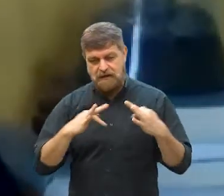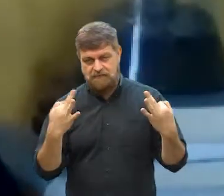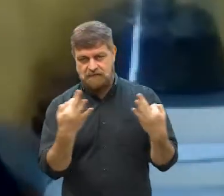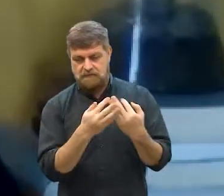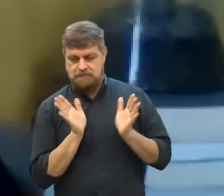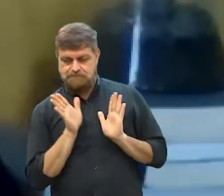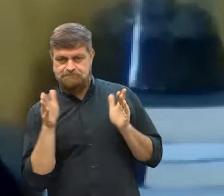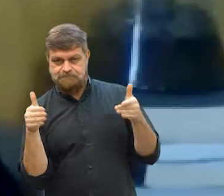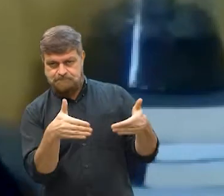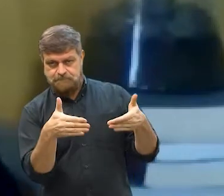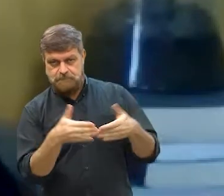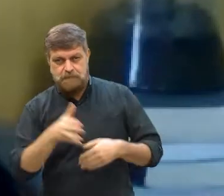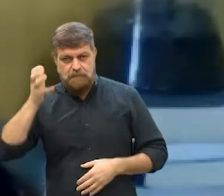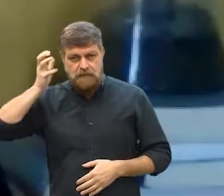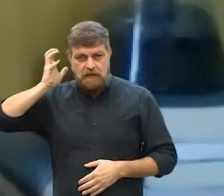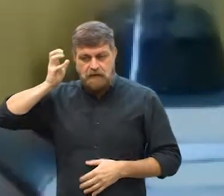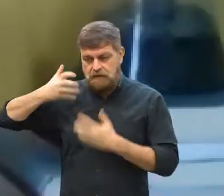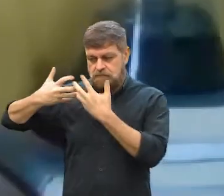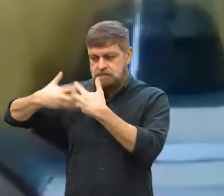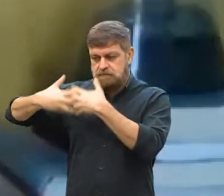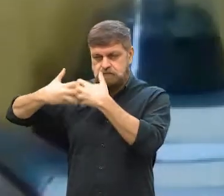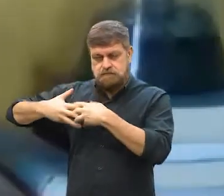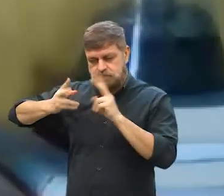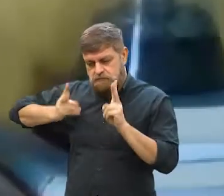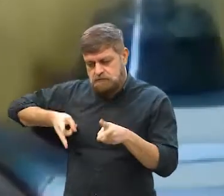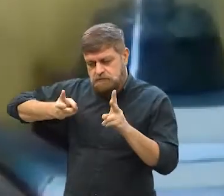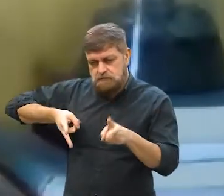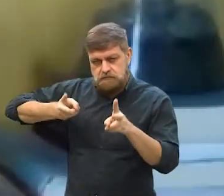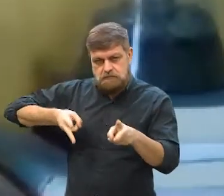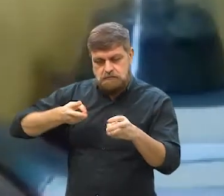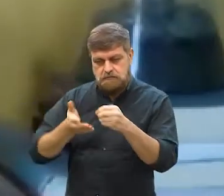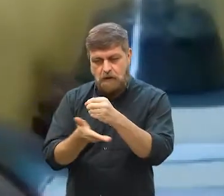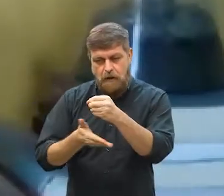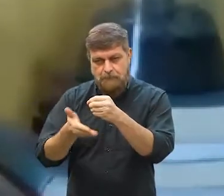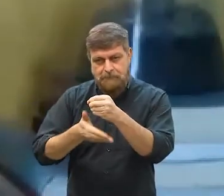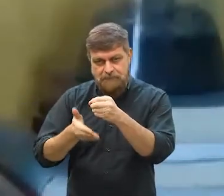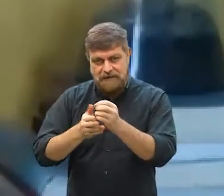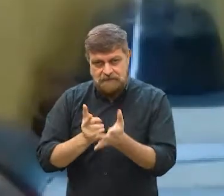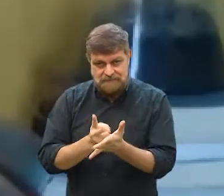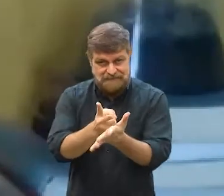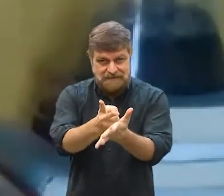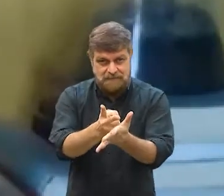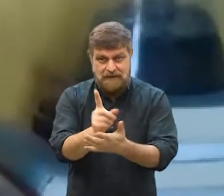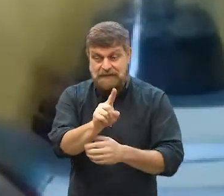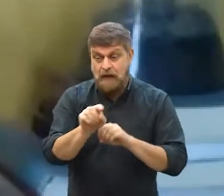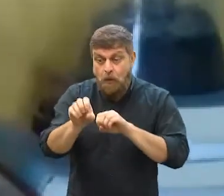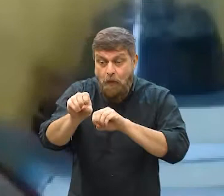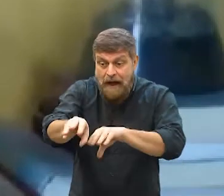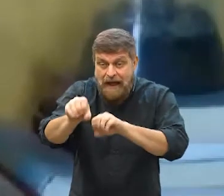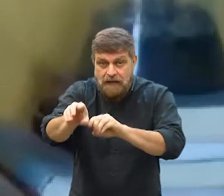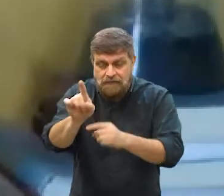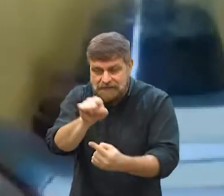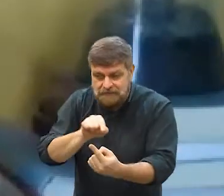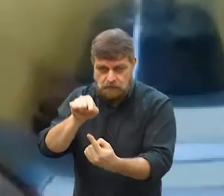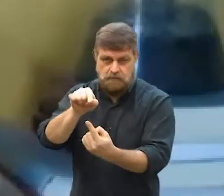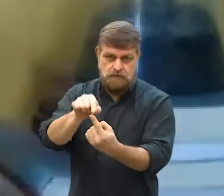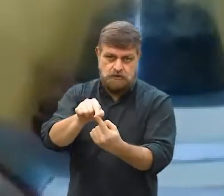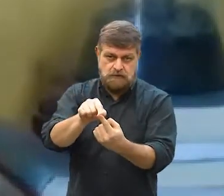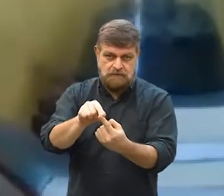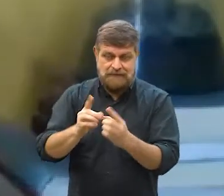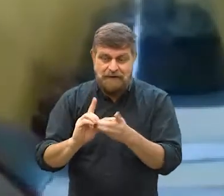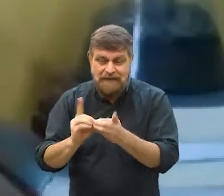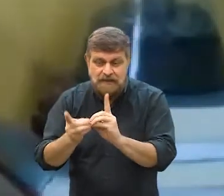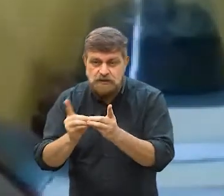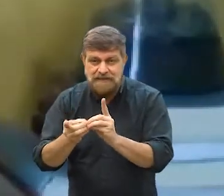família Então esta rádio continua de certa forma mantendo até hoje esses princípios ele não não da Educação do da educação